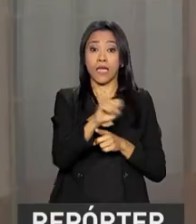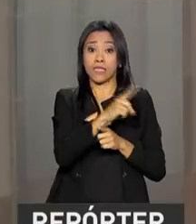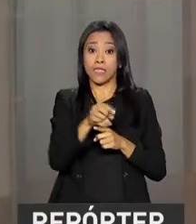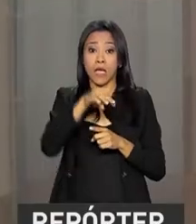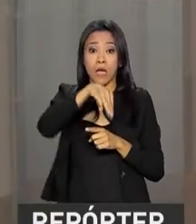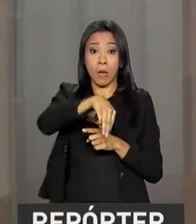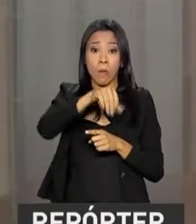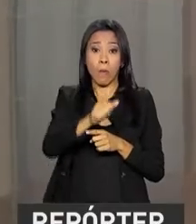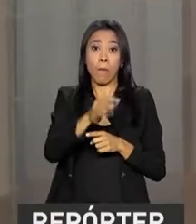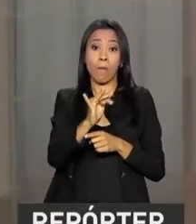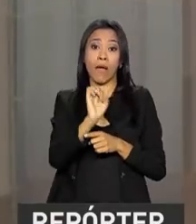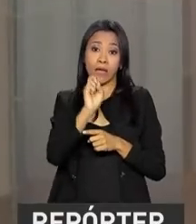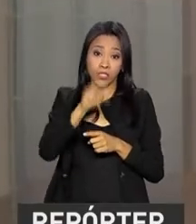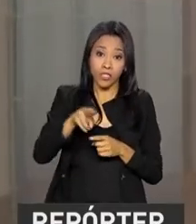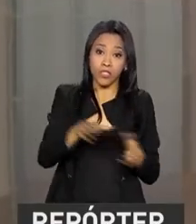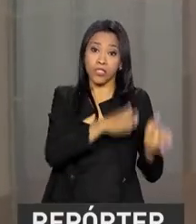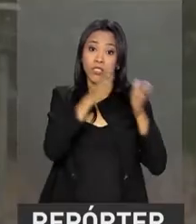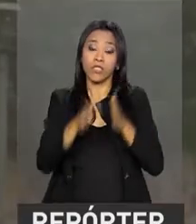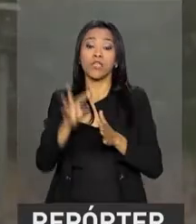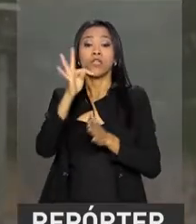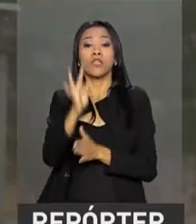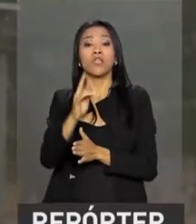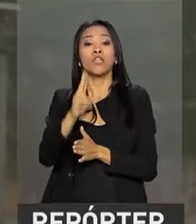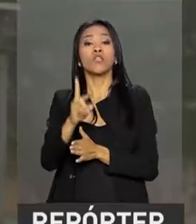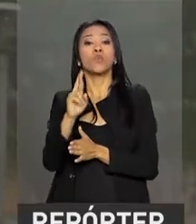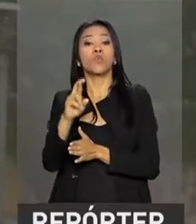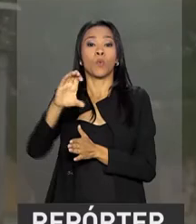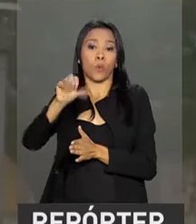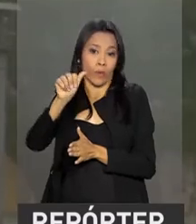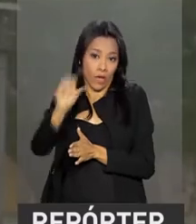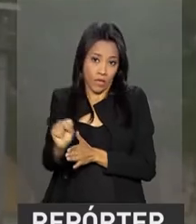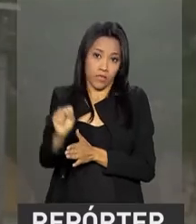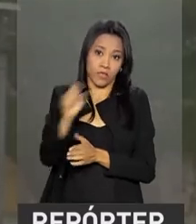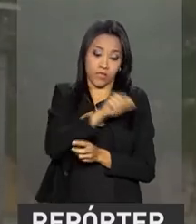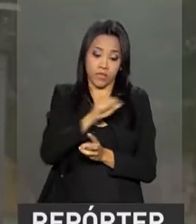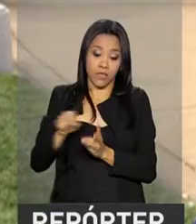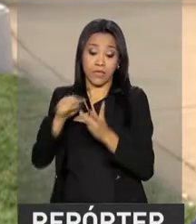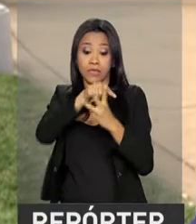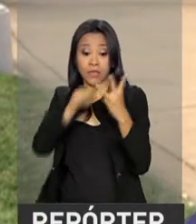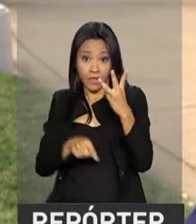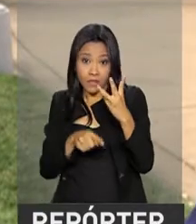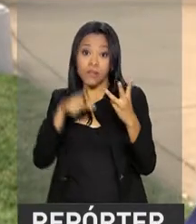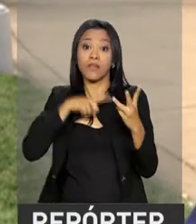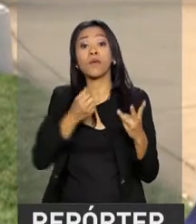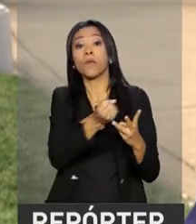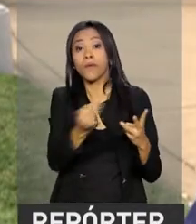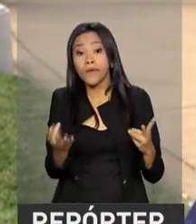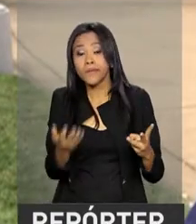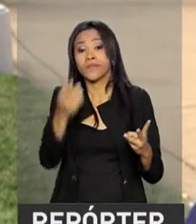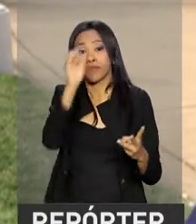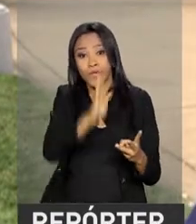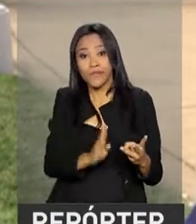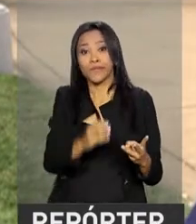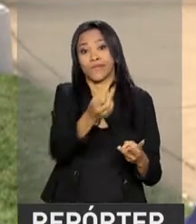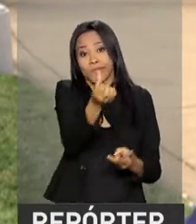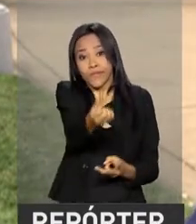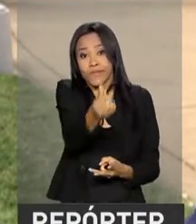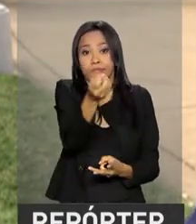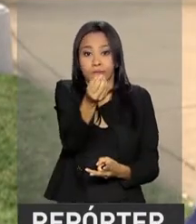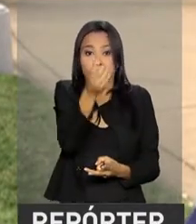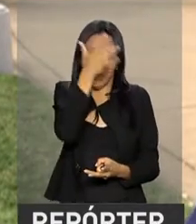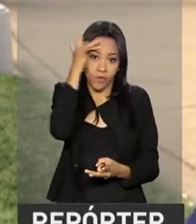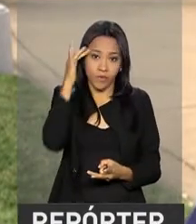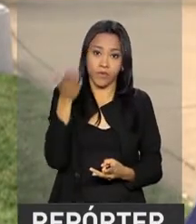Ilhas Virgens Britânicas, e Turcas. Dessas três ilhas, há 60 brasileiros. O Itamaraty montou um núcleo de